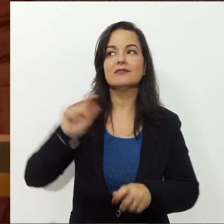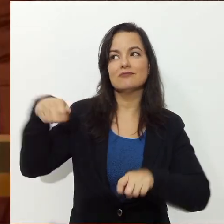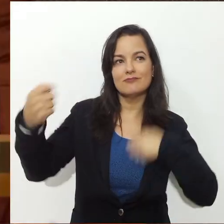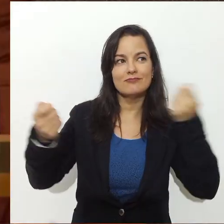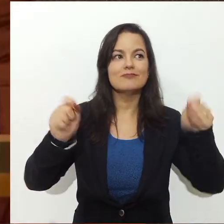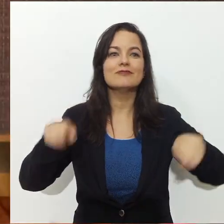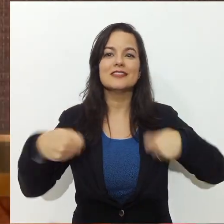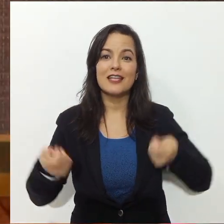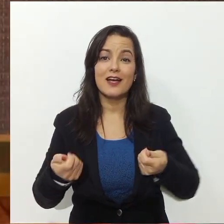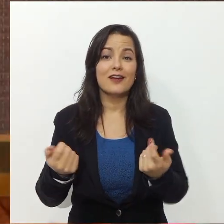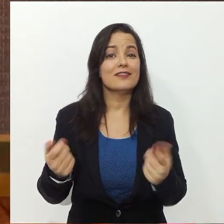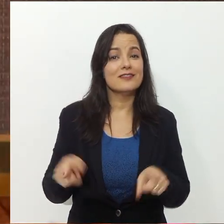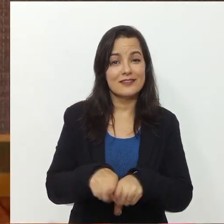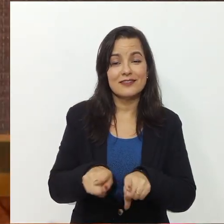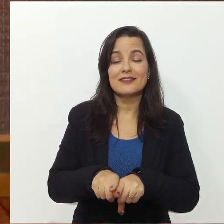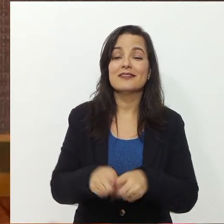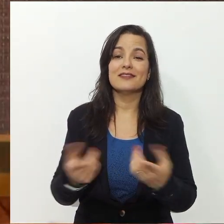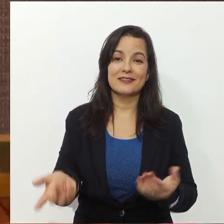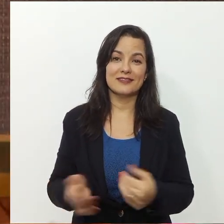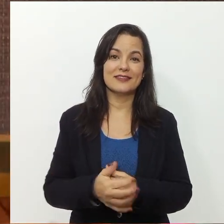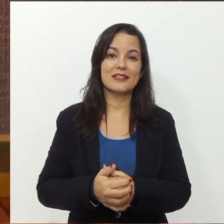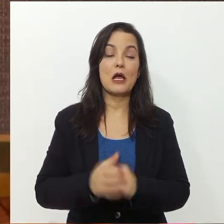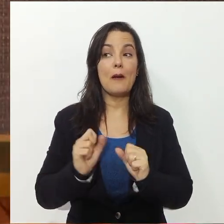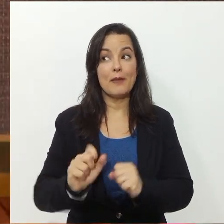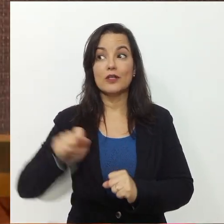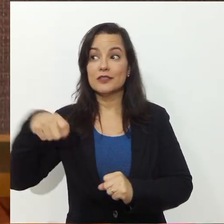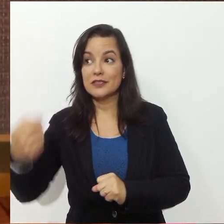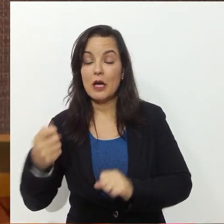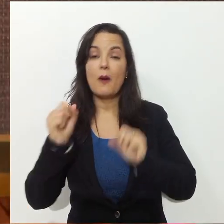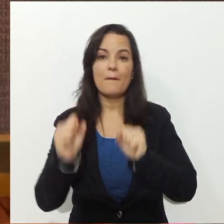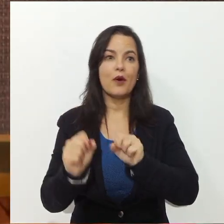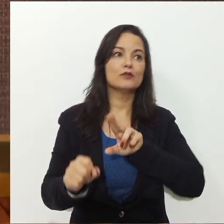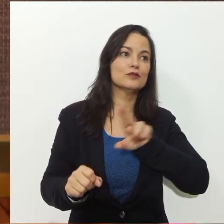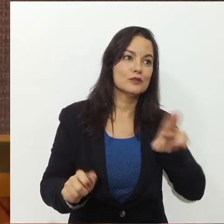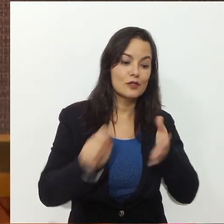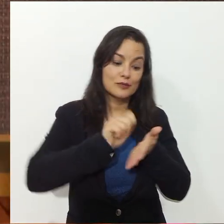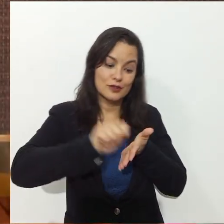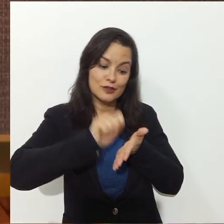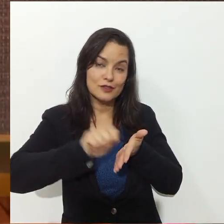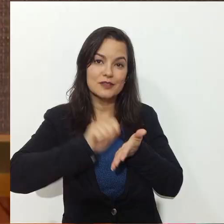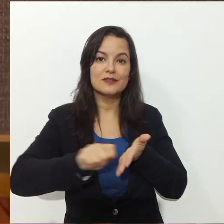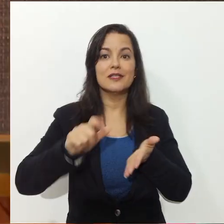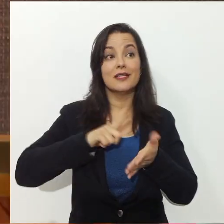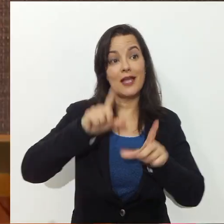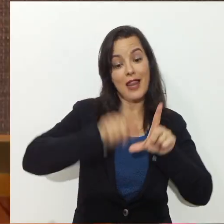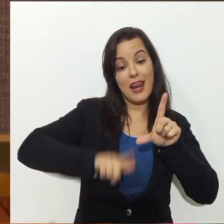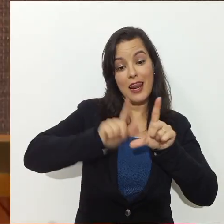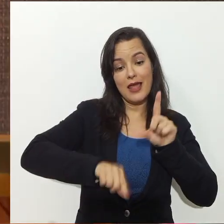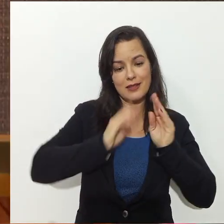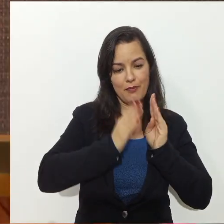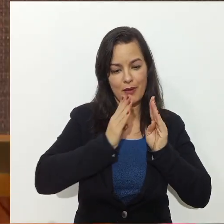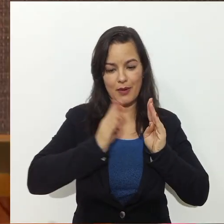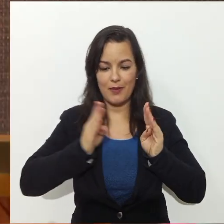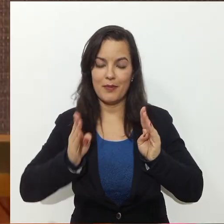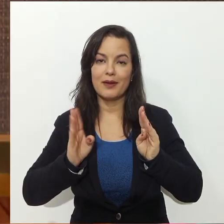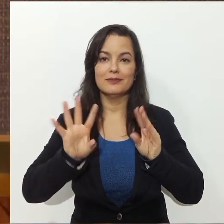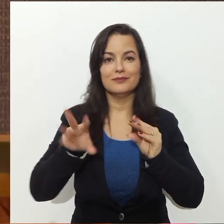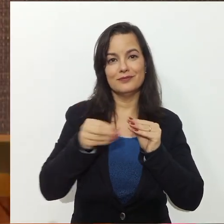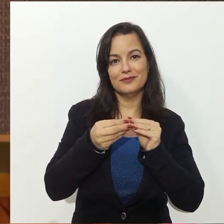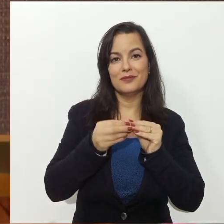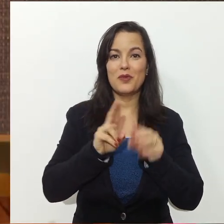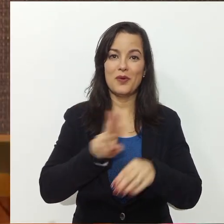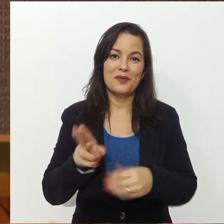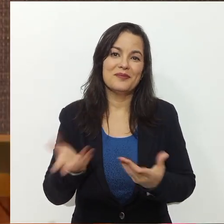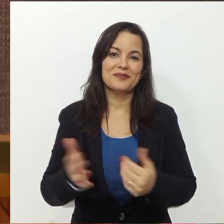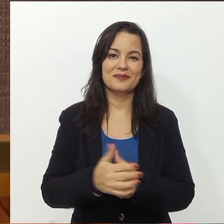ser sinalizado, mas tem nome, tem maneira de escrever, tem várias letras que compõem aquele nome, então